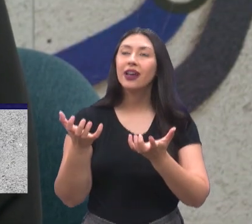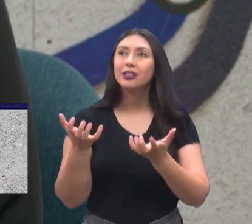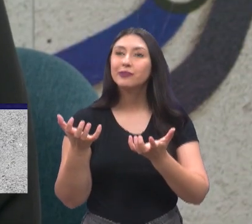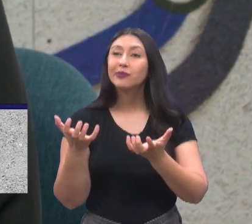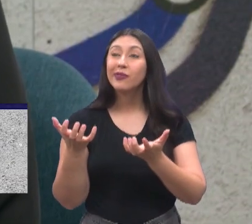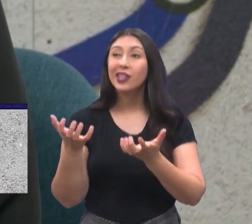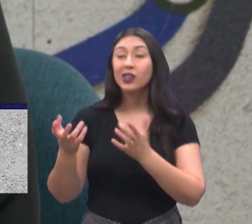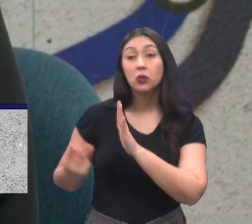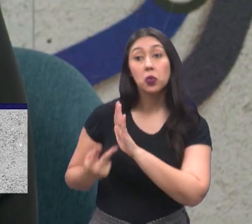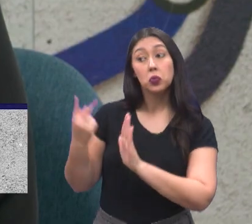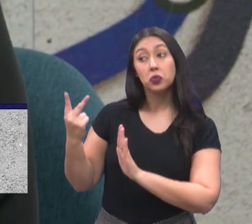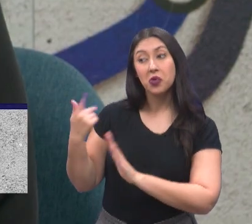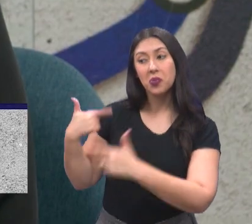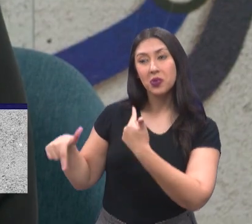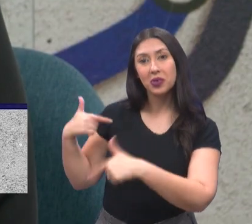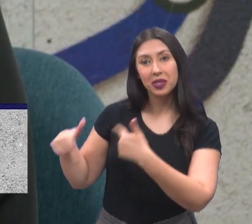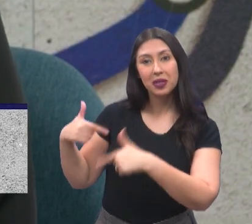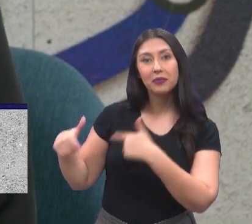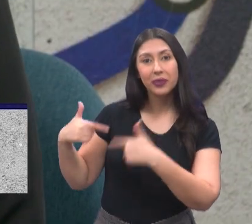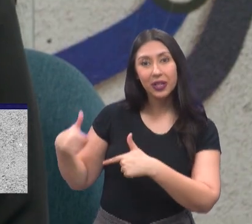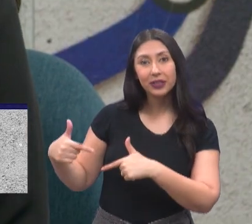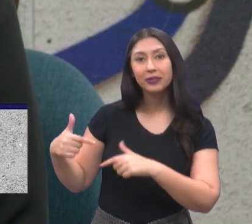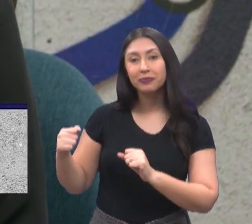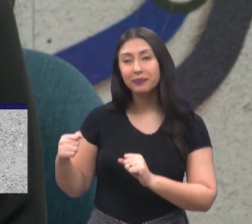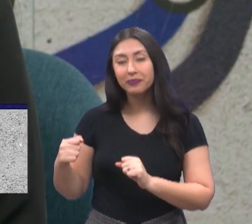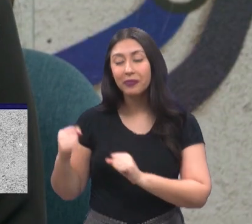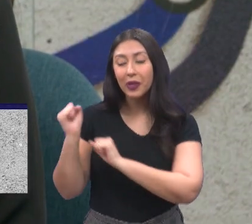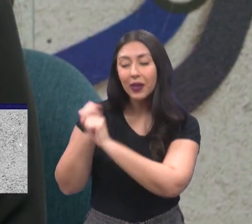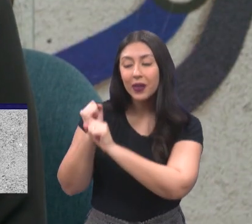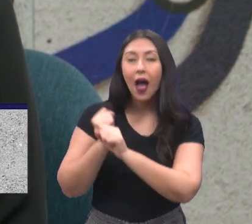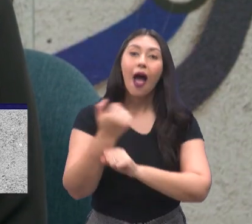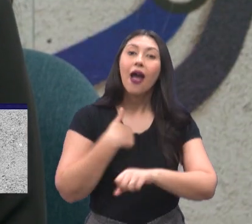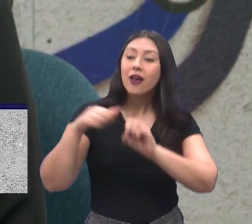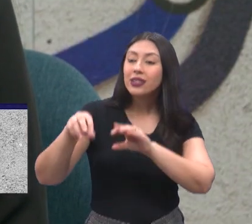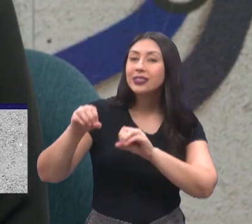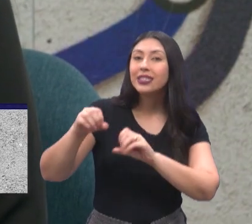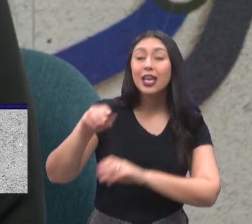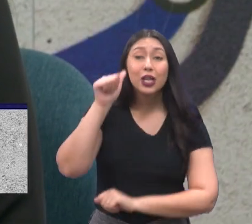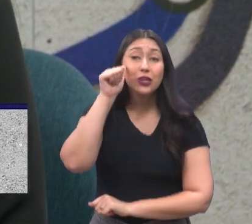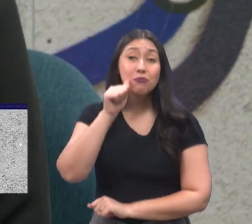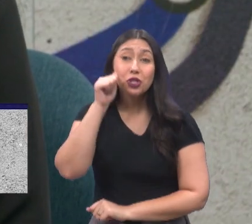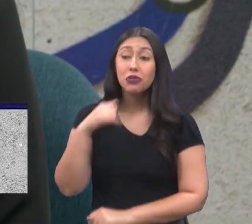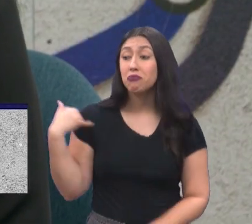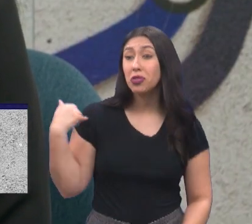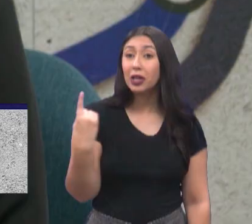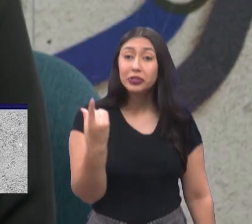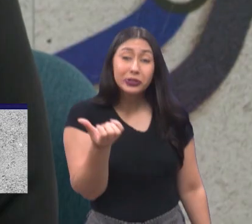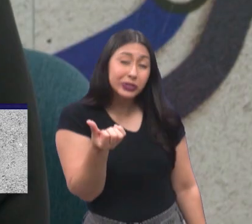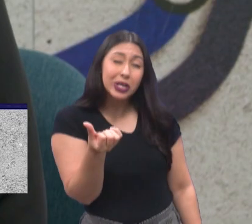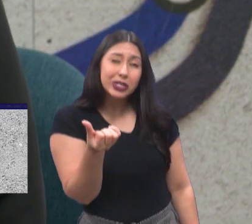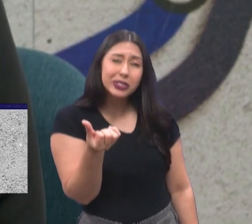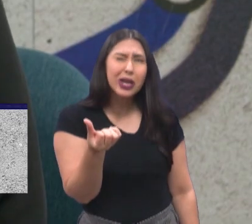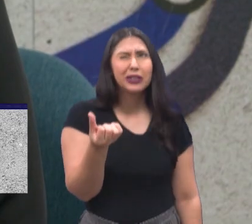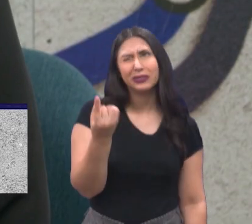de renda, né? Nesses últimos anos eu dei aula muito para meninas de 16 anos, que estão terminando, 16,